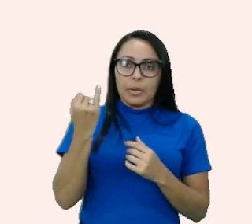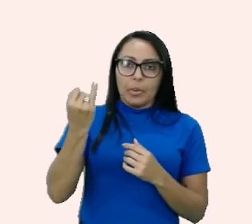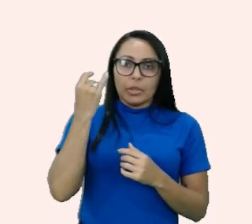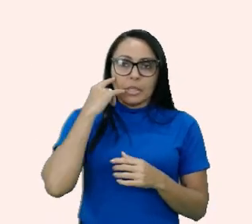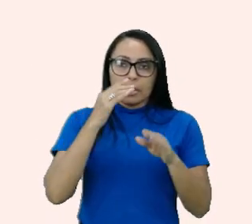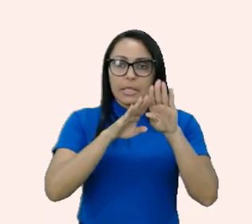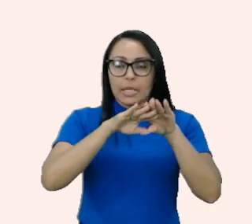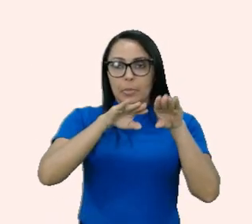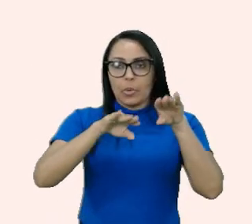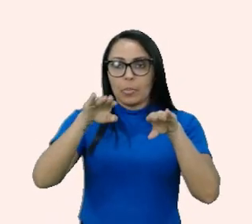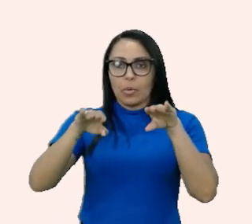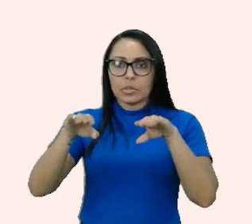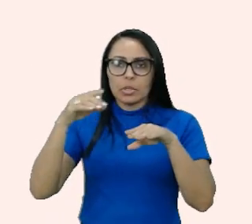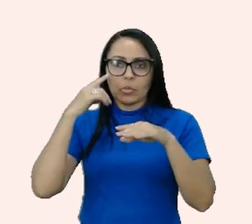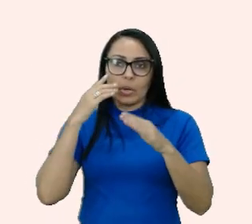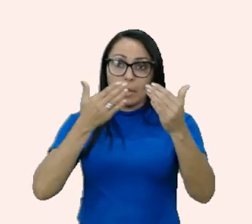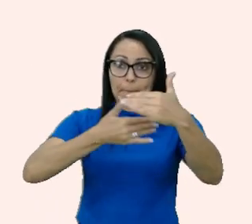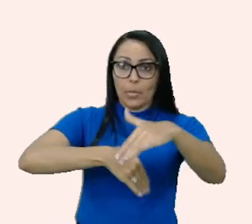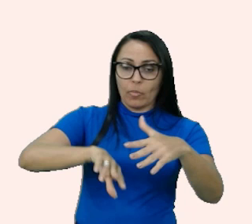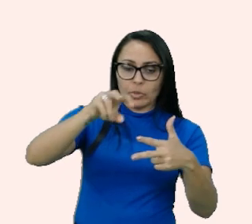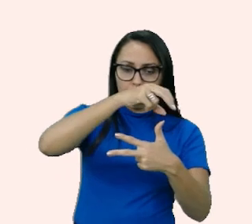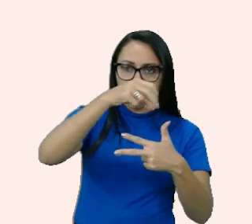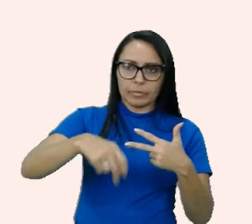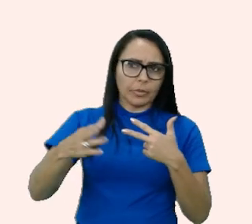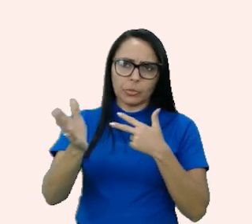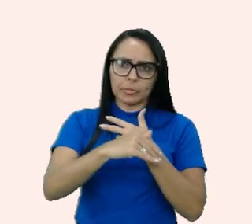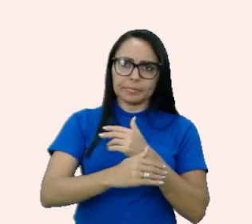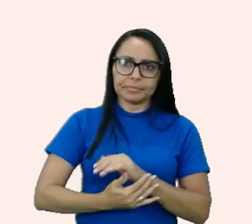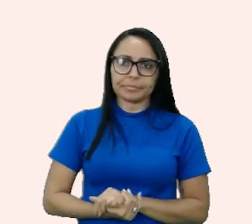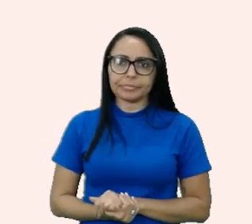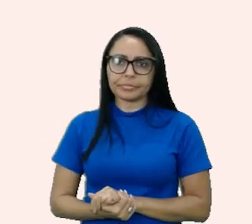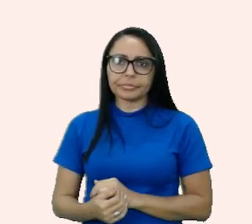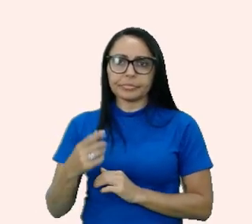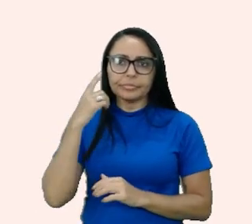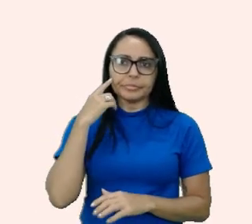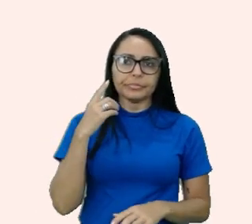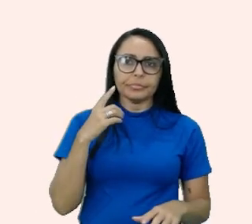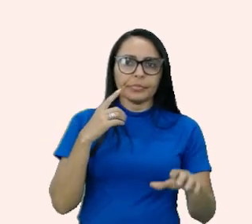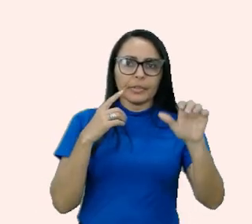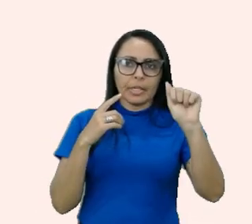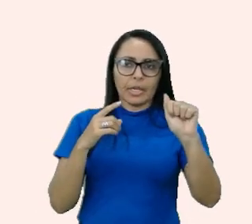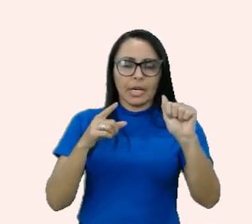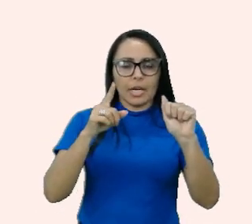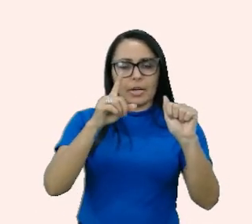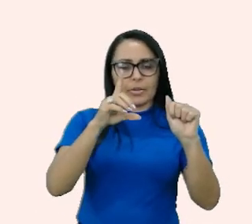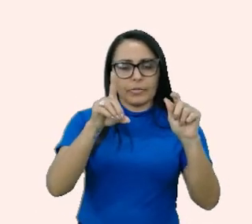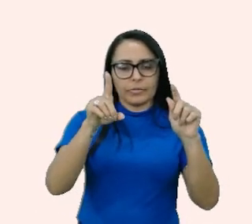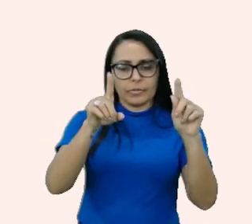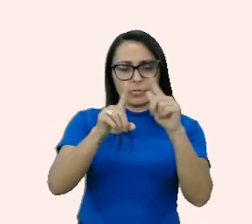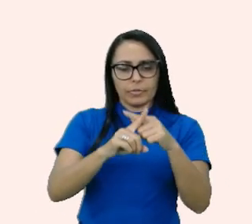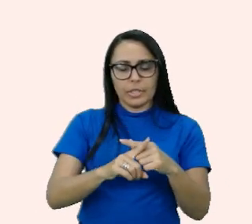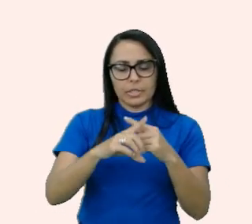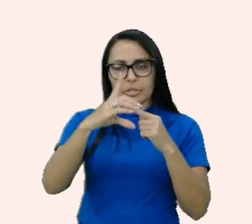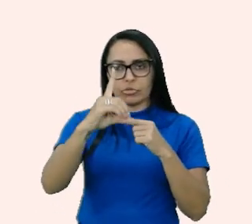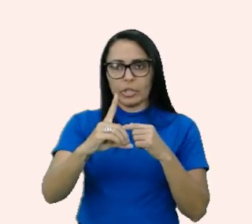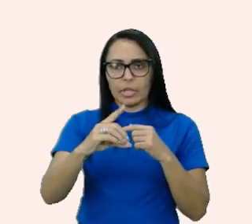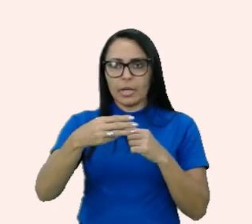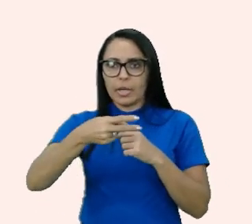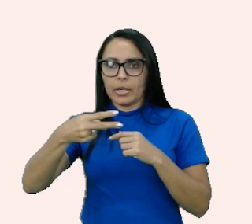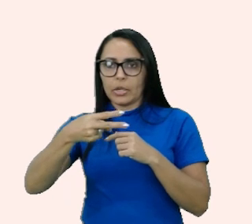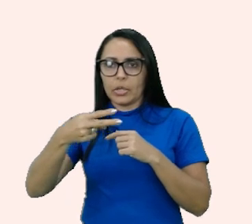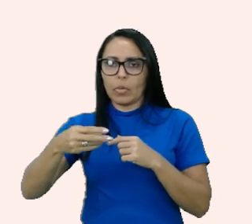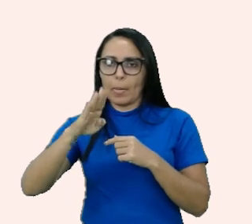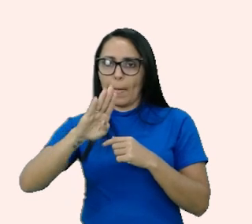proporção em quase toda a prova do Enem. Vamos comigo. A vezes D igual a B vezes C. Exatamente, a gente